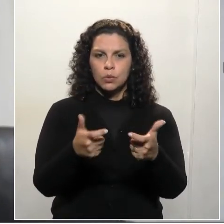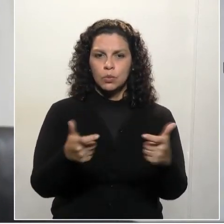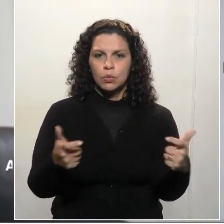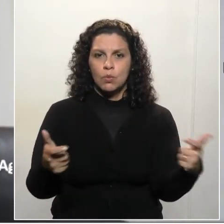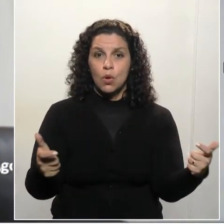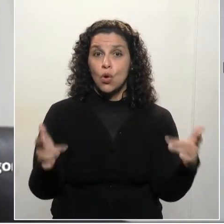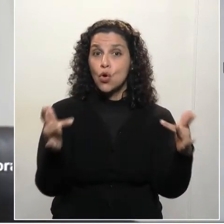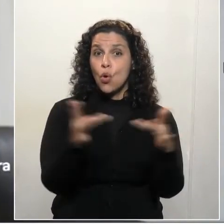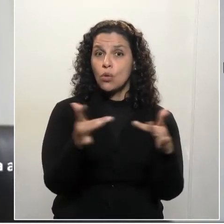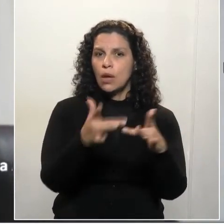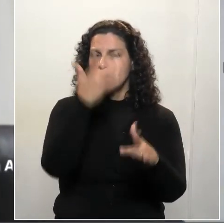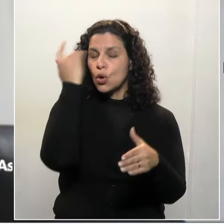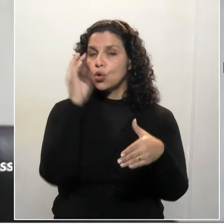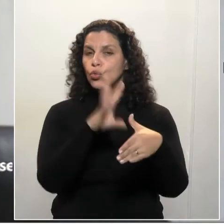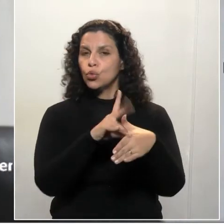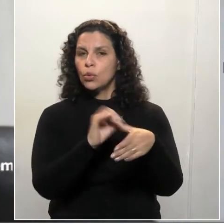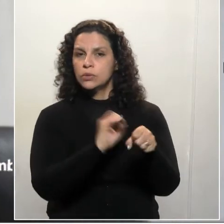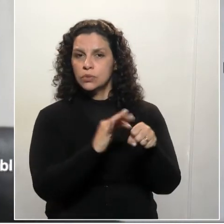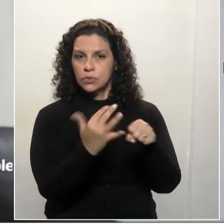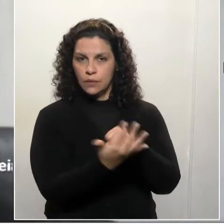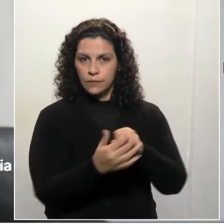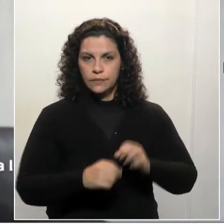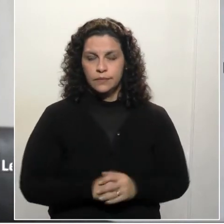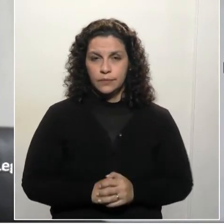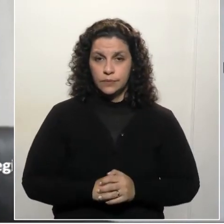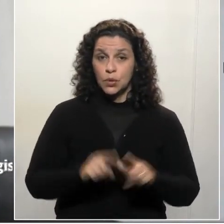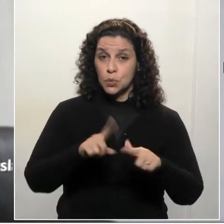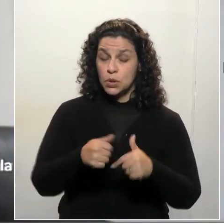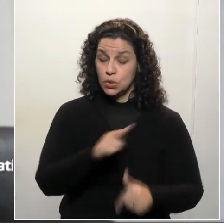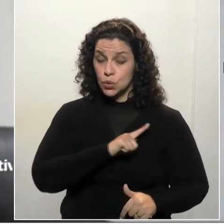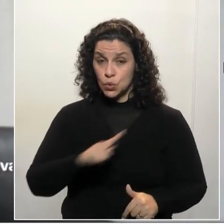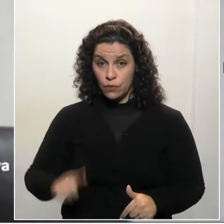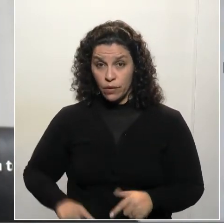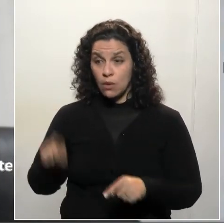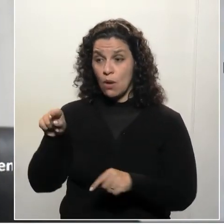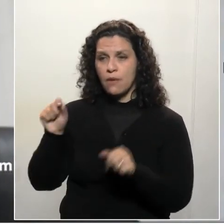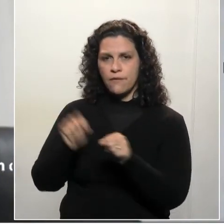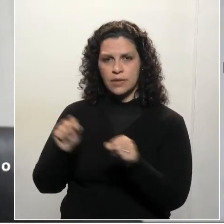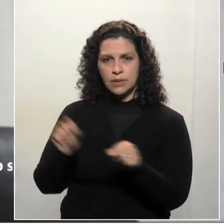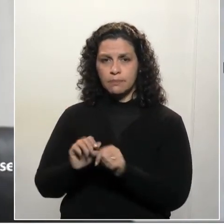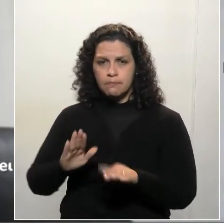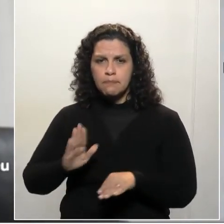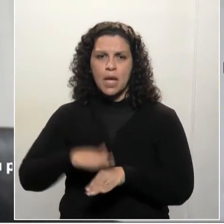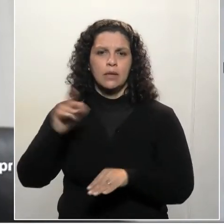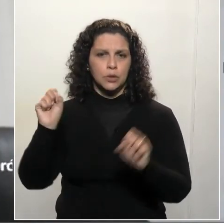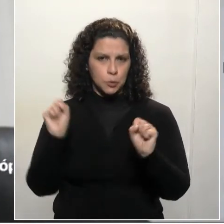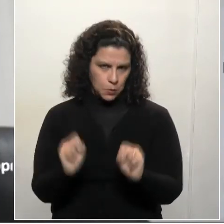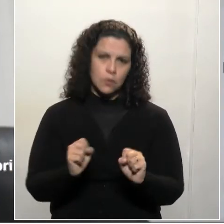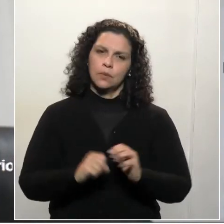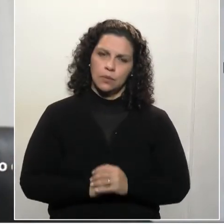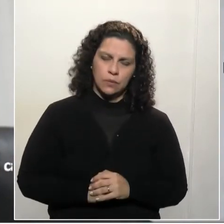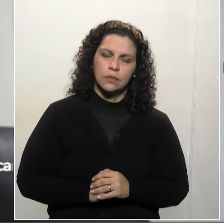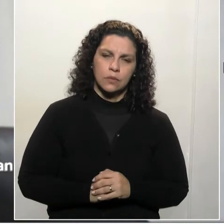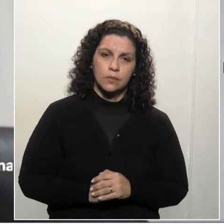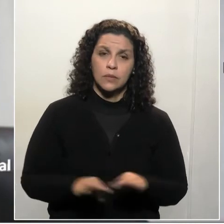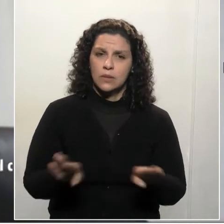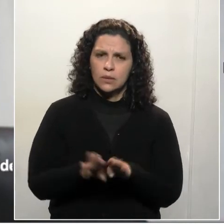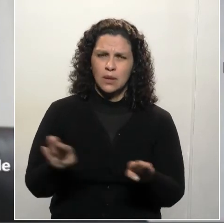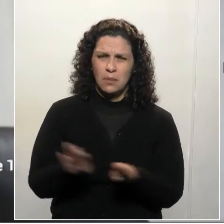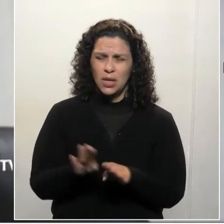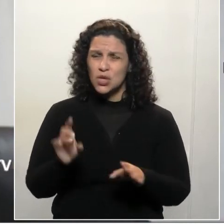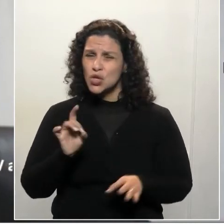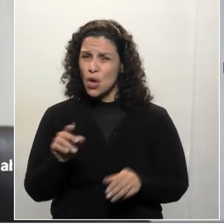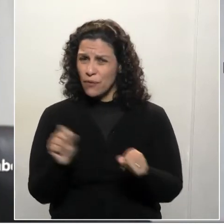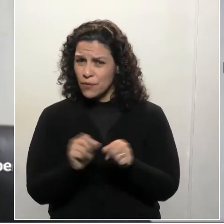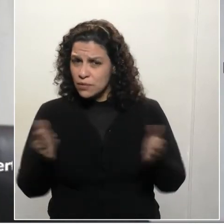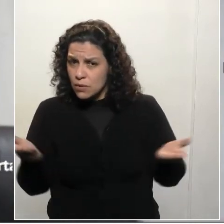do contágio do coronavírus. E aí o governo pode fazer mais do que tem feito até